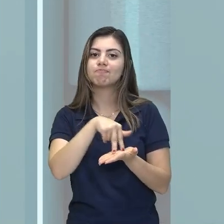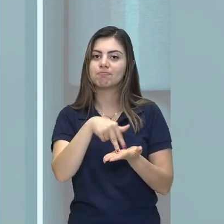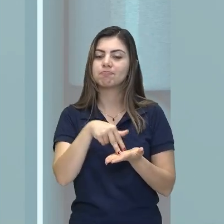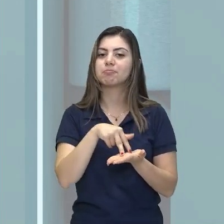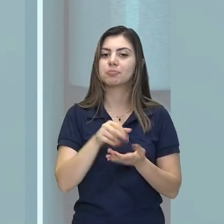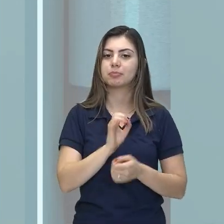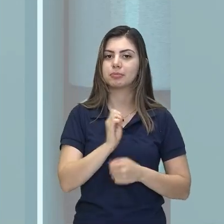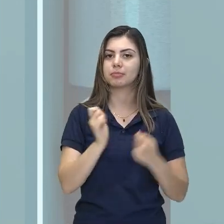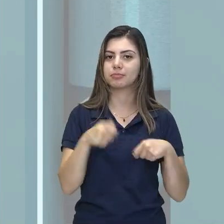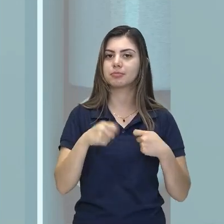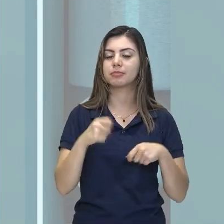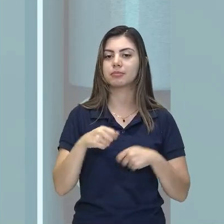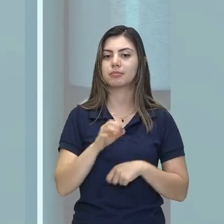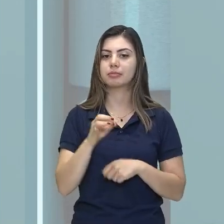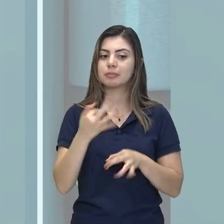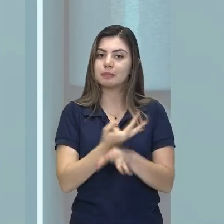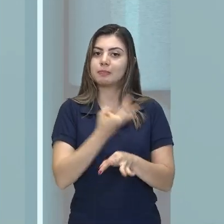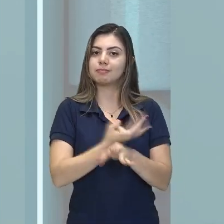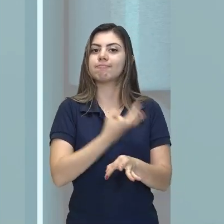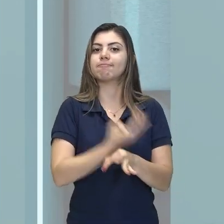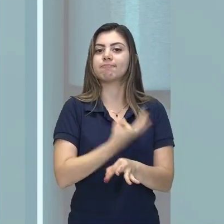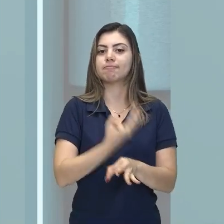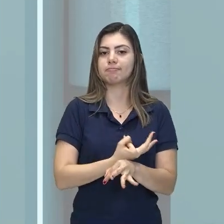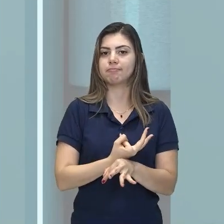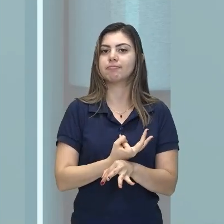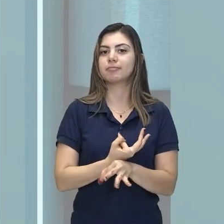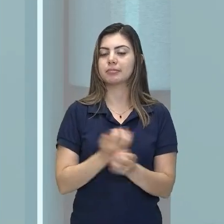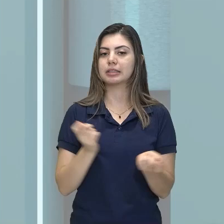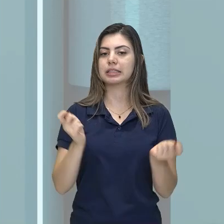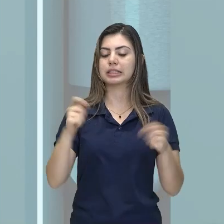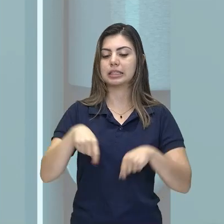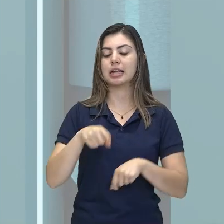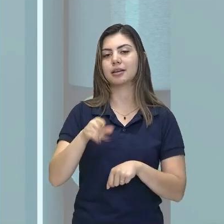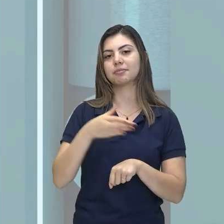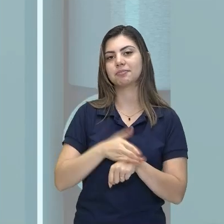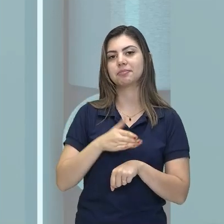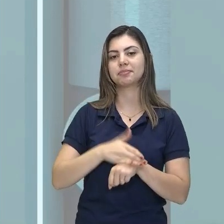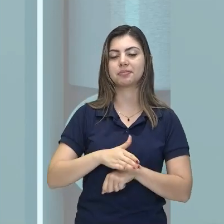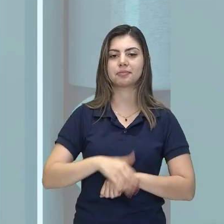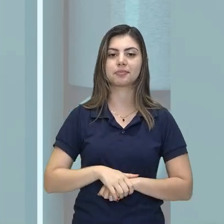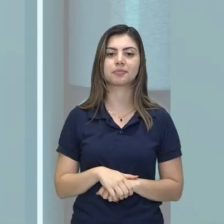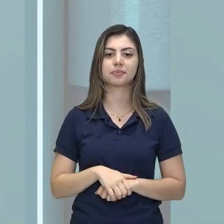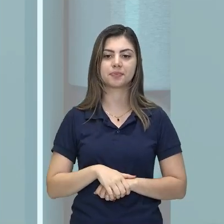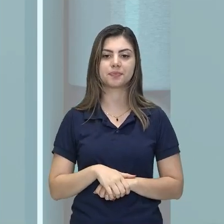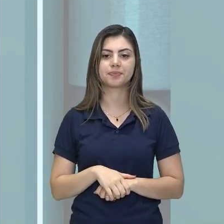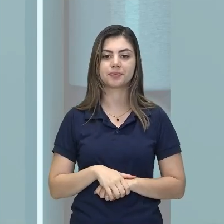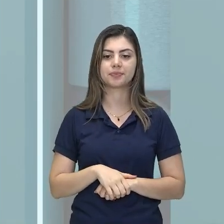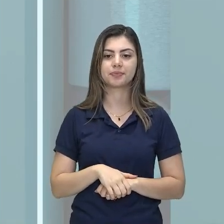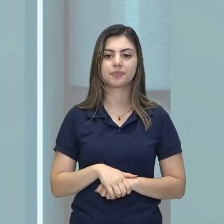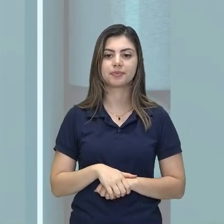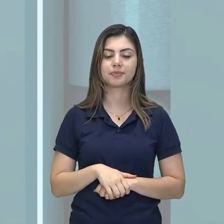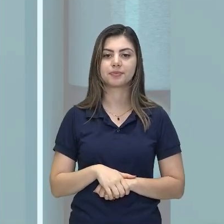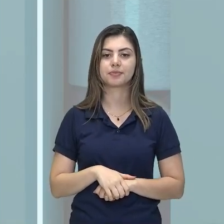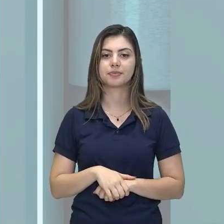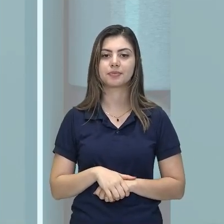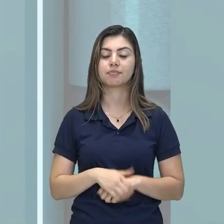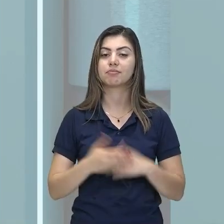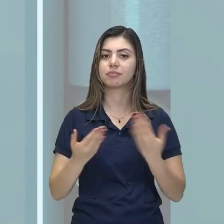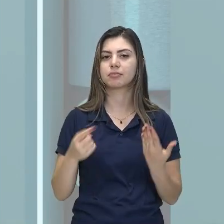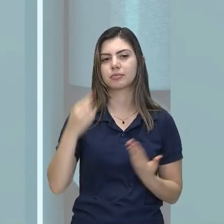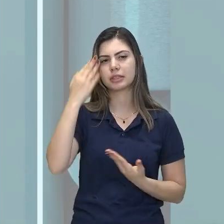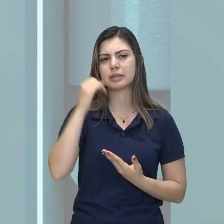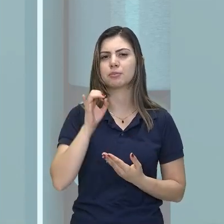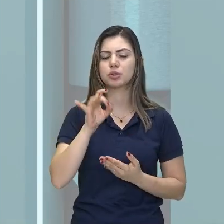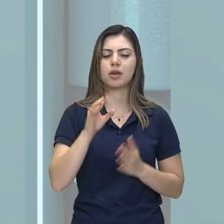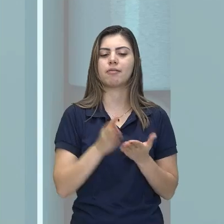equilíbrio, tem que ter aquela resistência, né? Para estar praticando essa modalidade, ok? Então, não é só porque a prancha é maior que